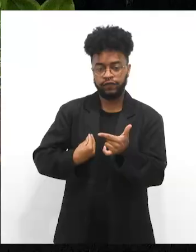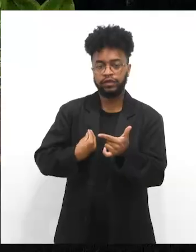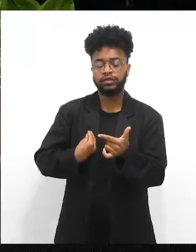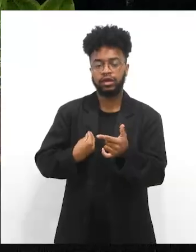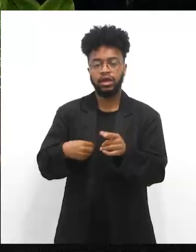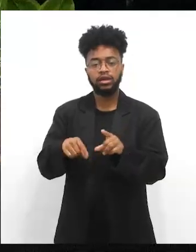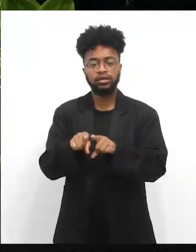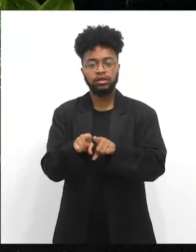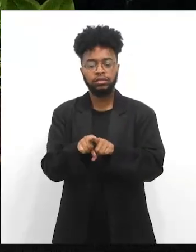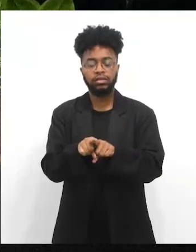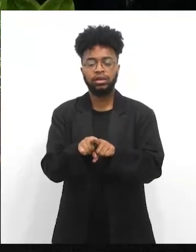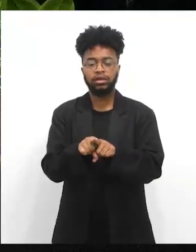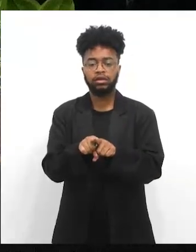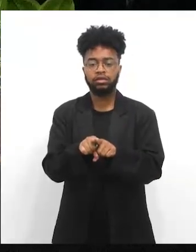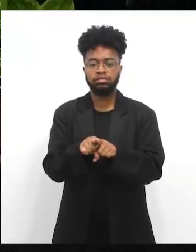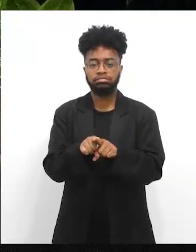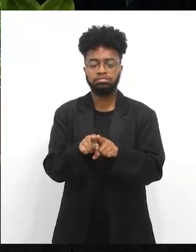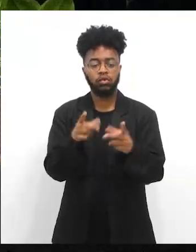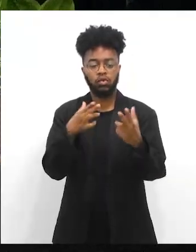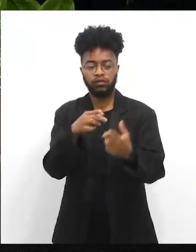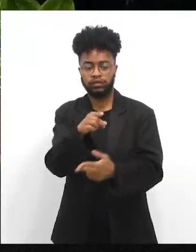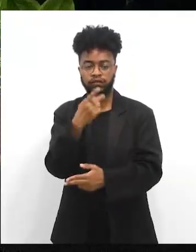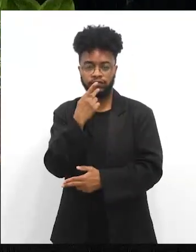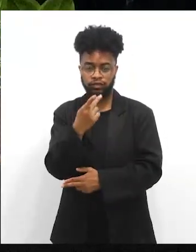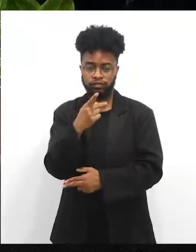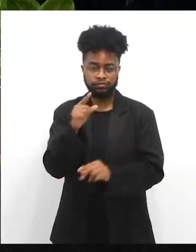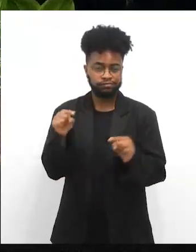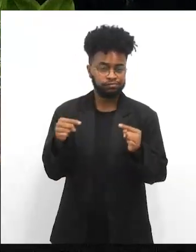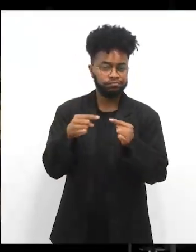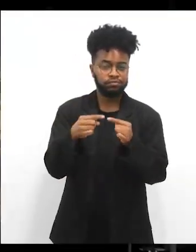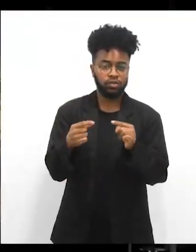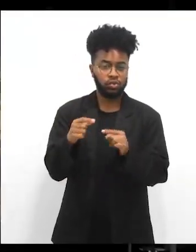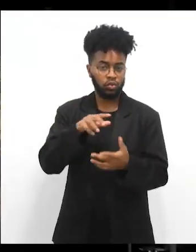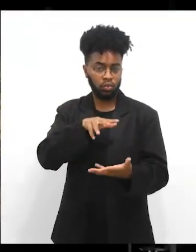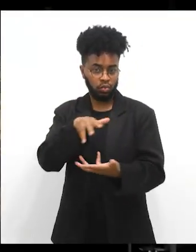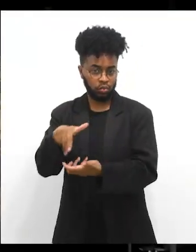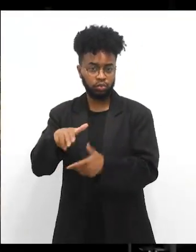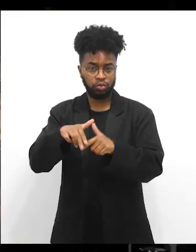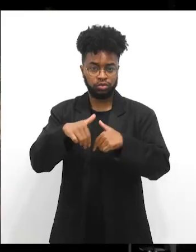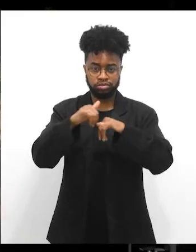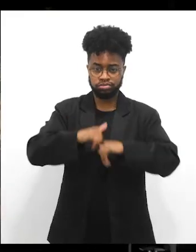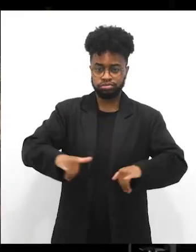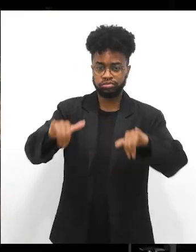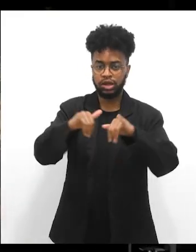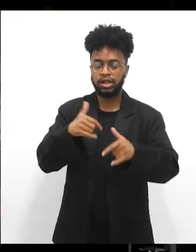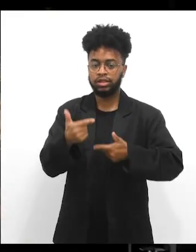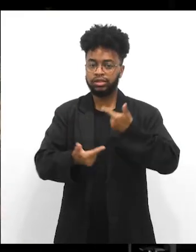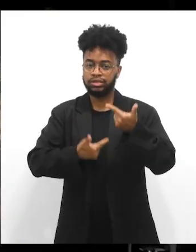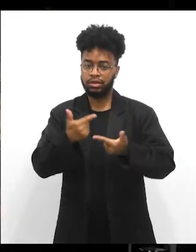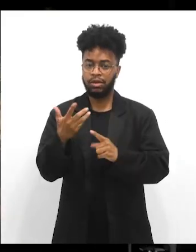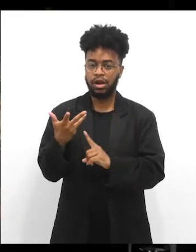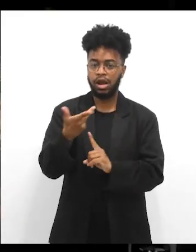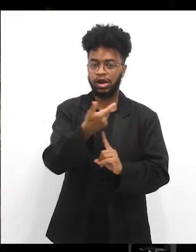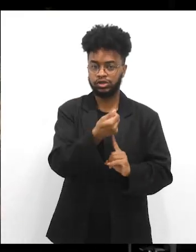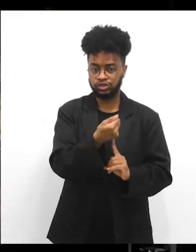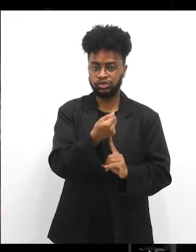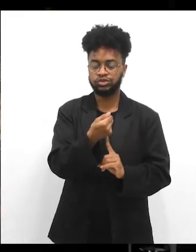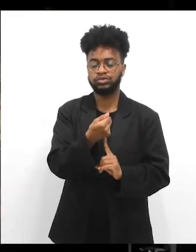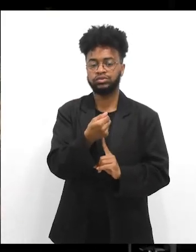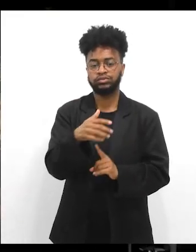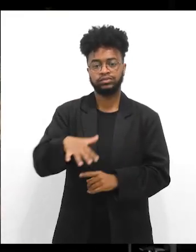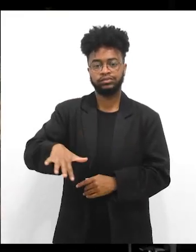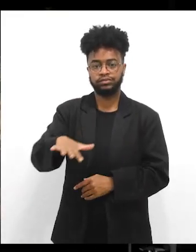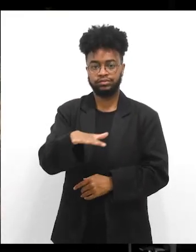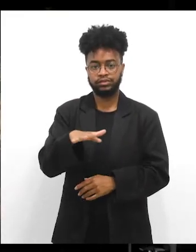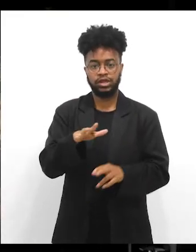outras vidas, né? Vidas, como você disse, até de cunho mundial, né? Dada a repercussão do trabalho de